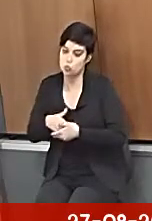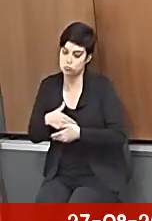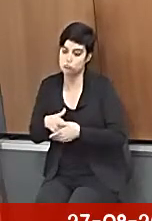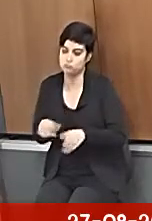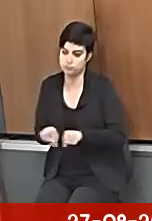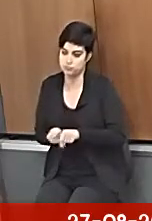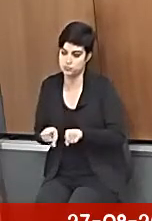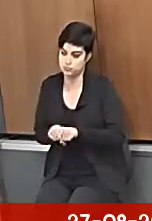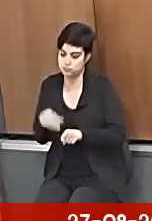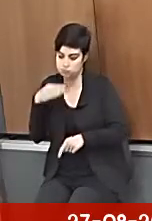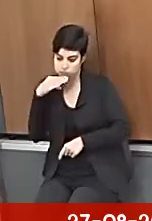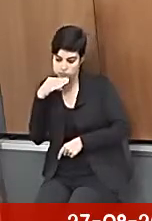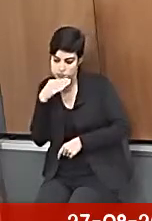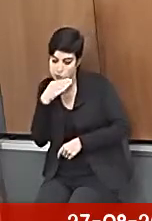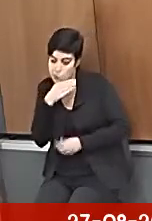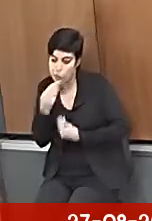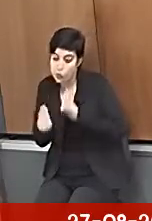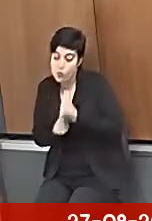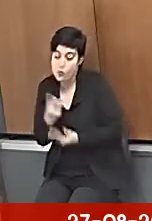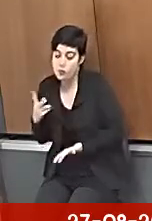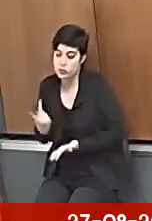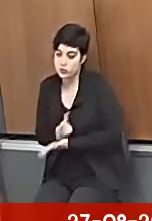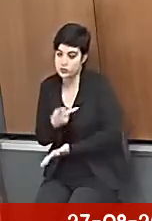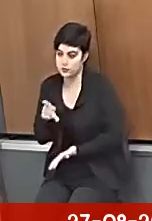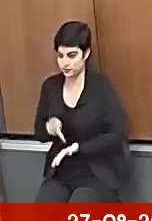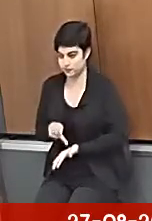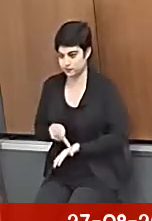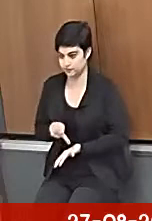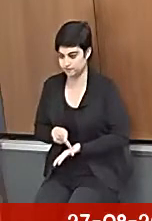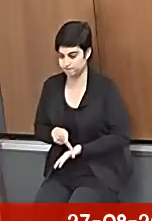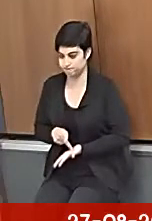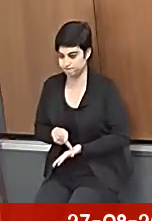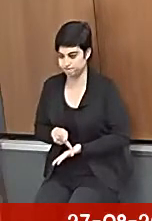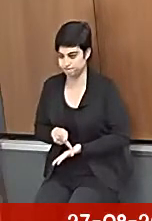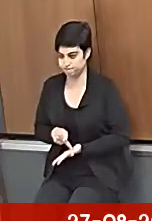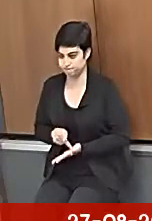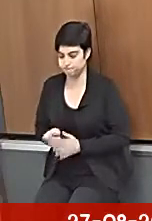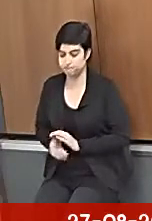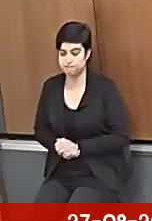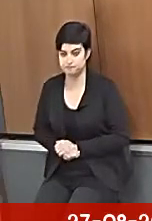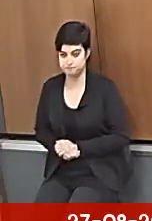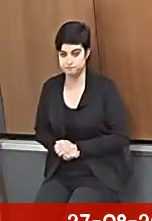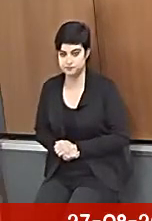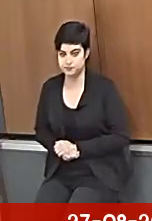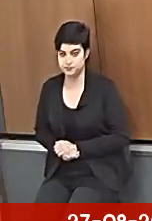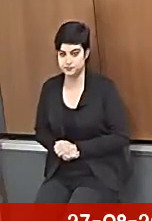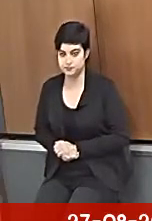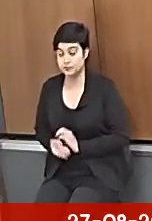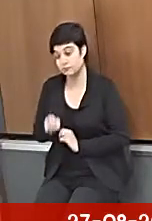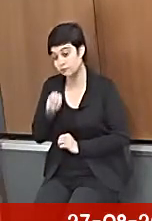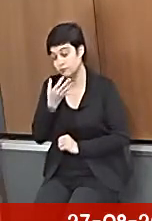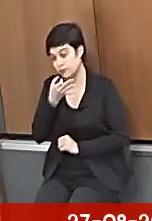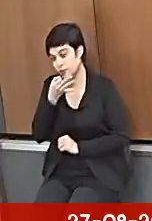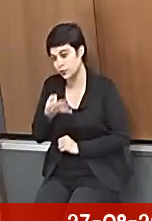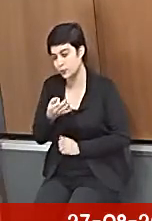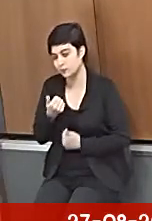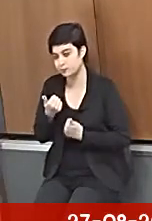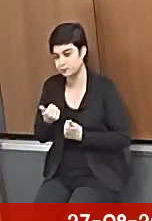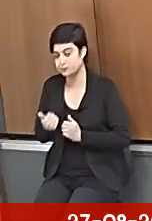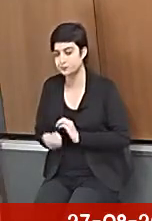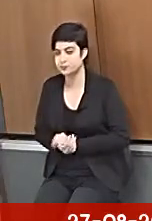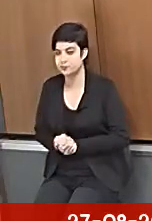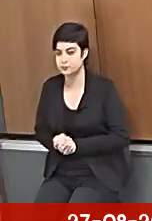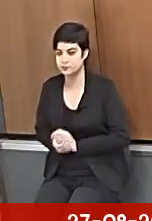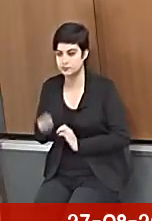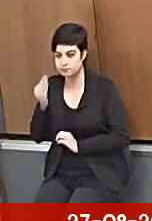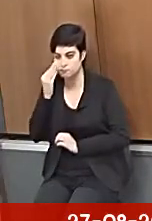se deparar com a realidade é só isso porque boa sugestão é podemos